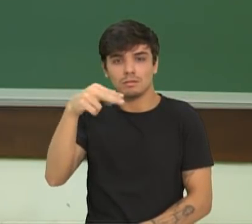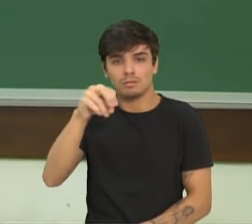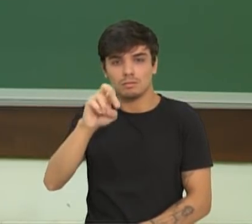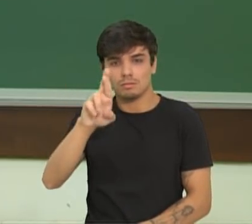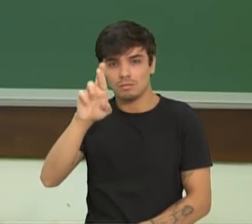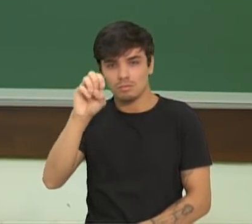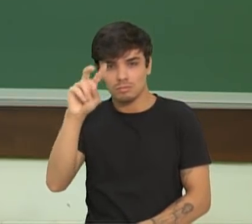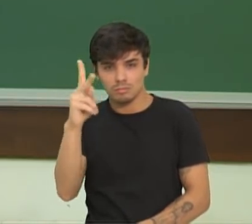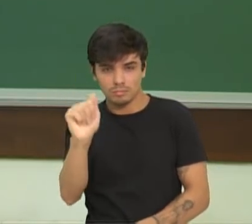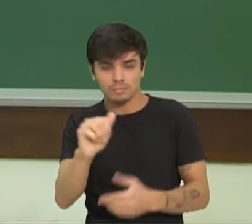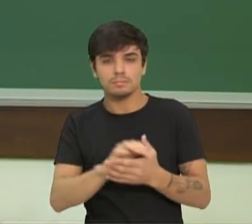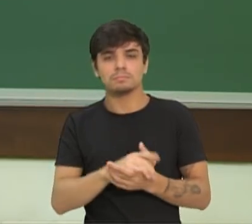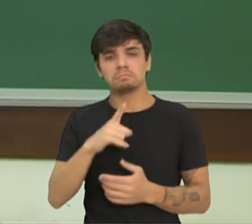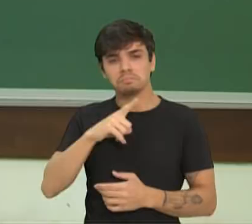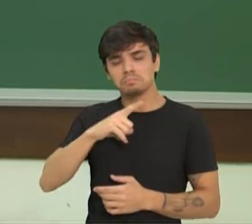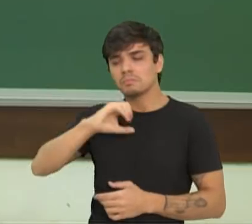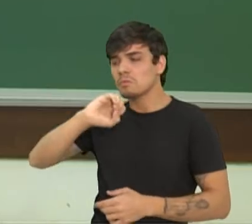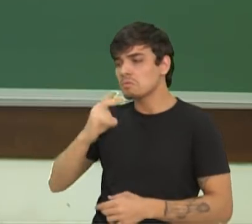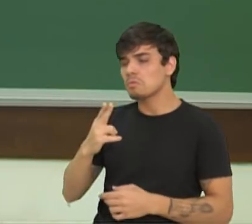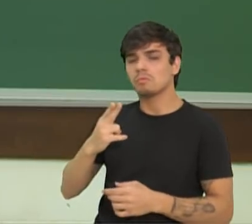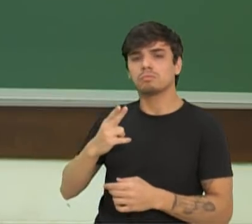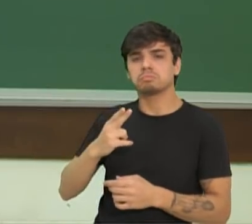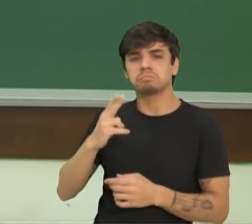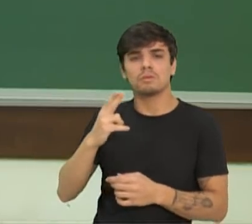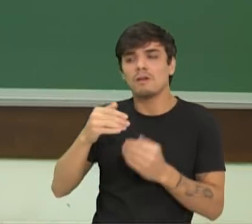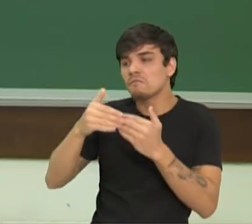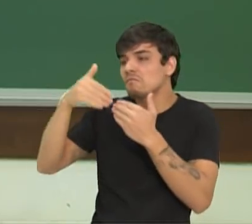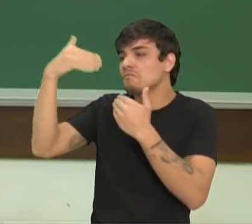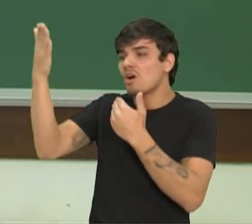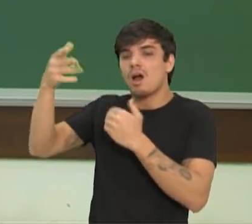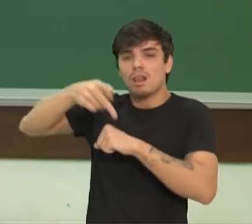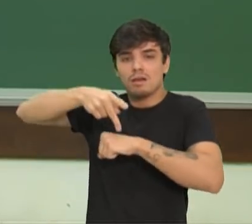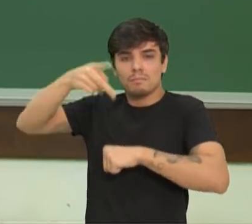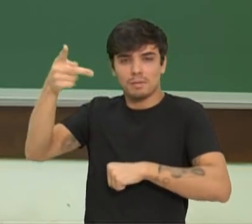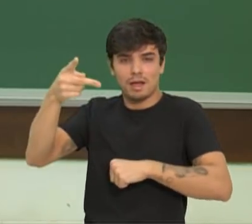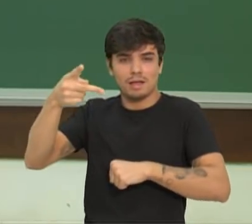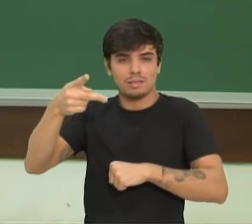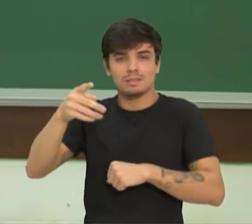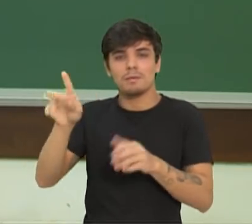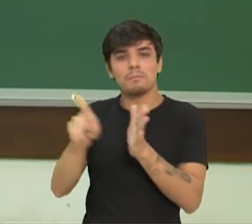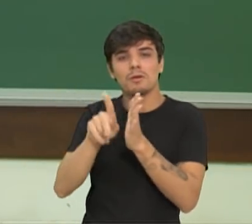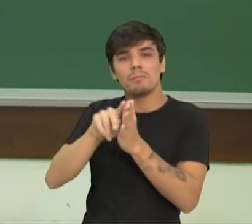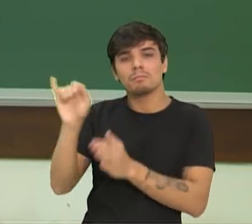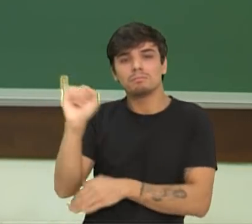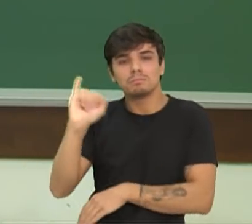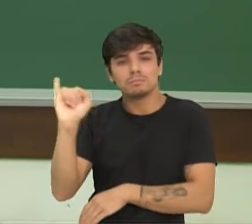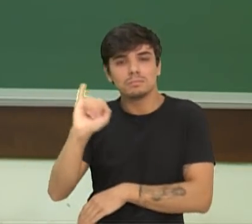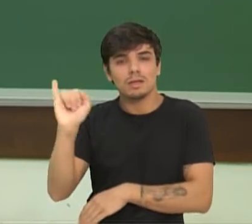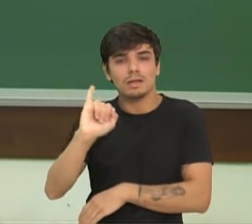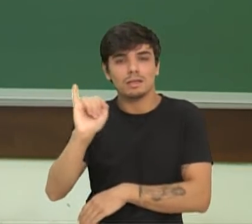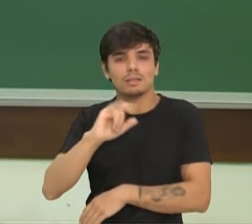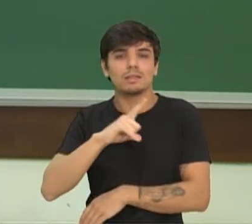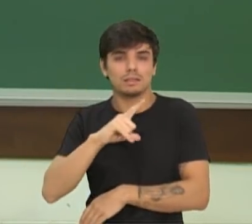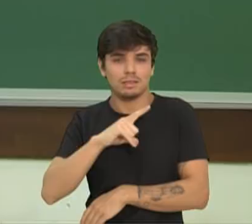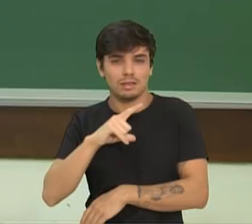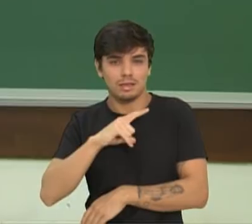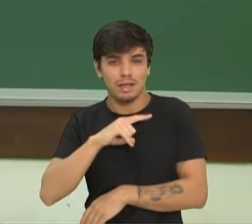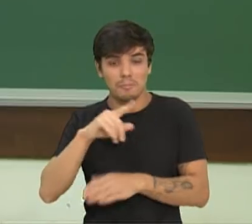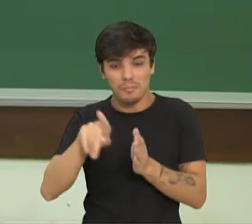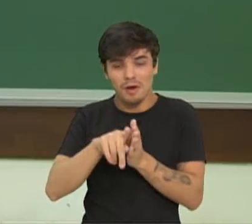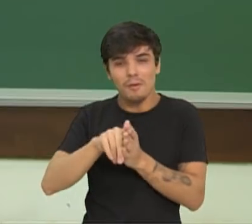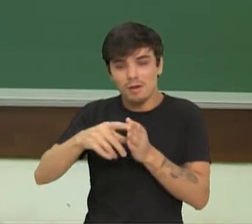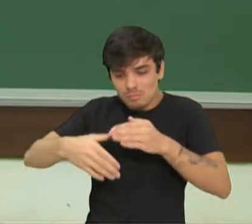ilha? Ou uma ilha internacional, como a ilha que fica lá na Itália, quando a bota do mapa está